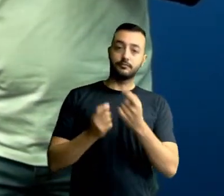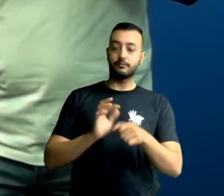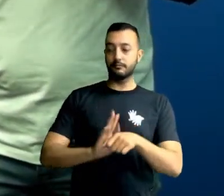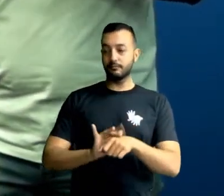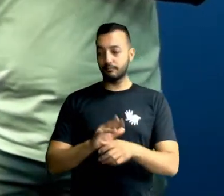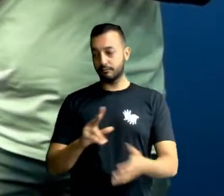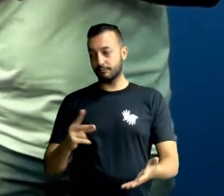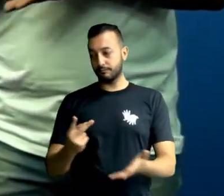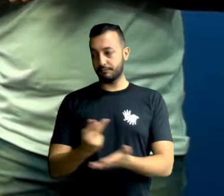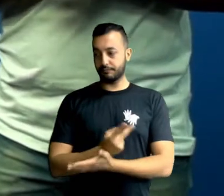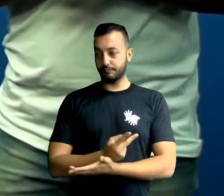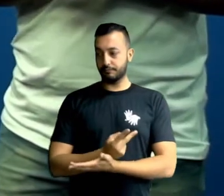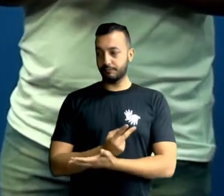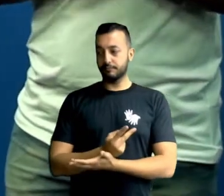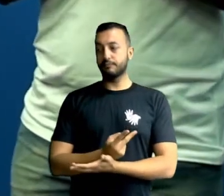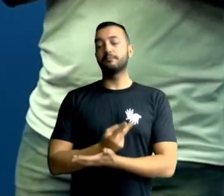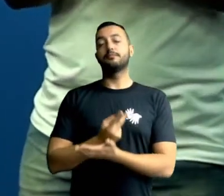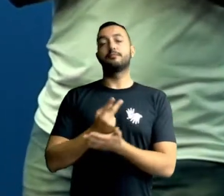doenças